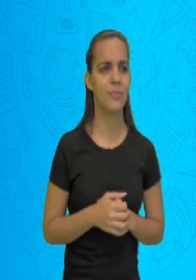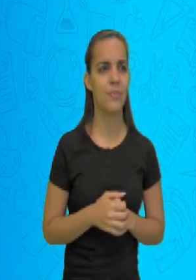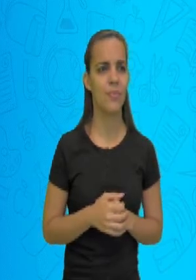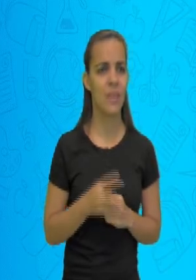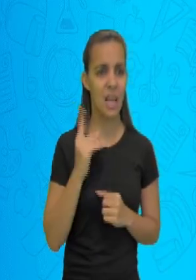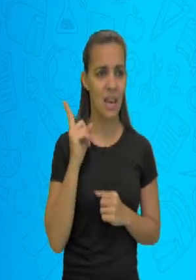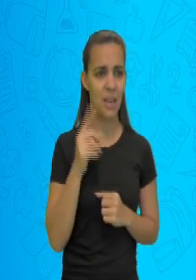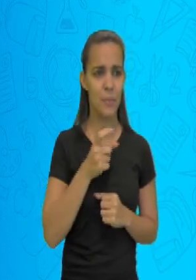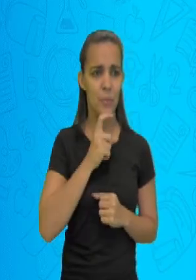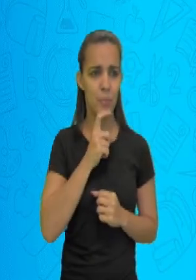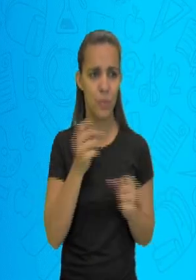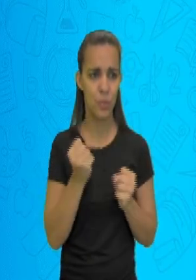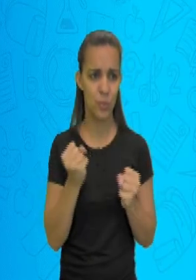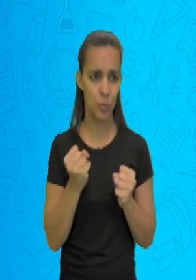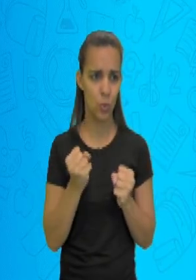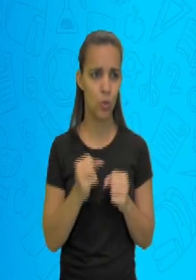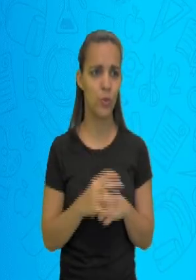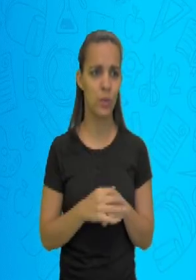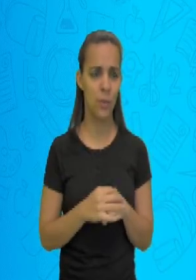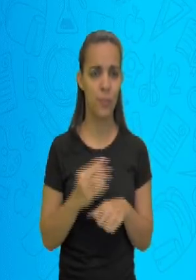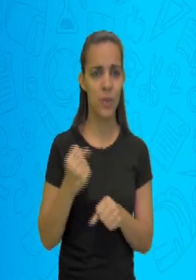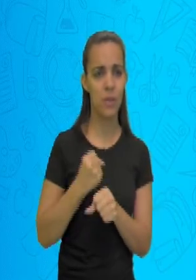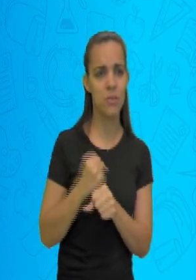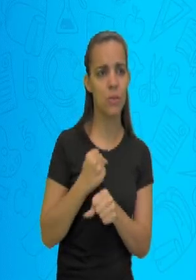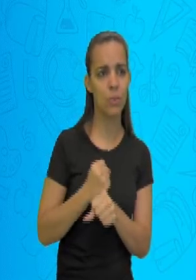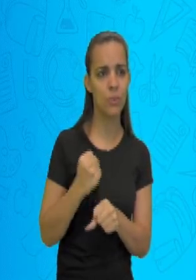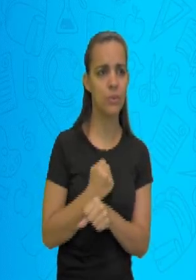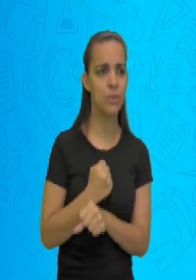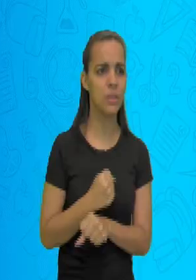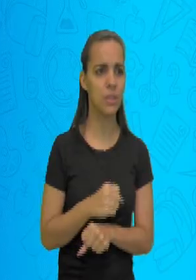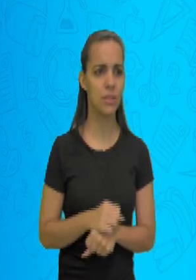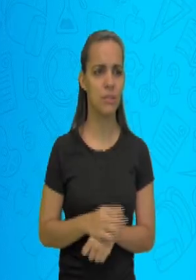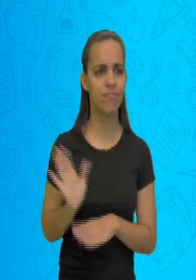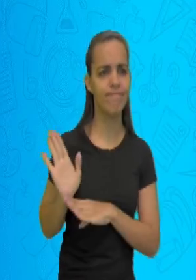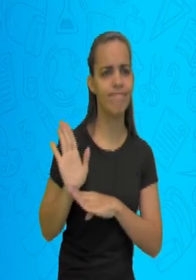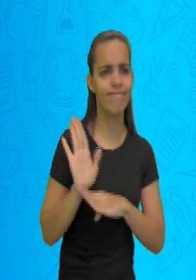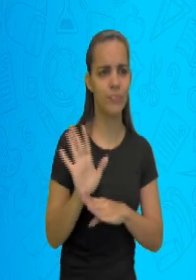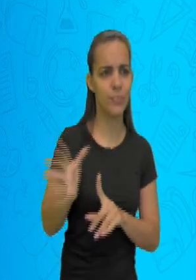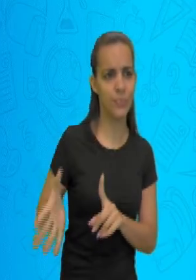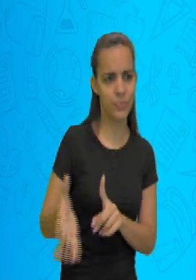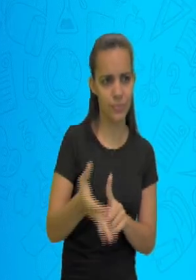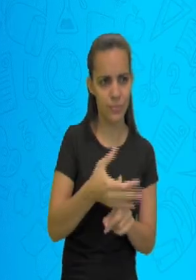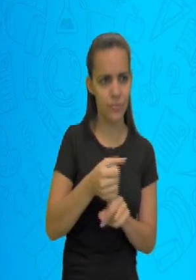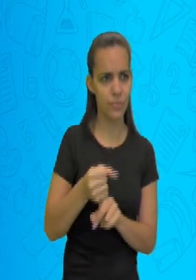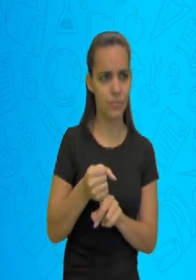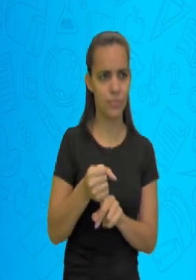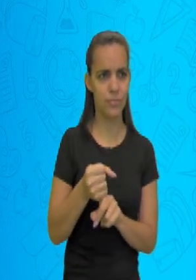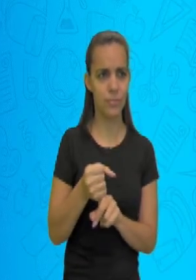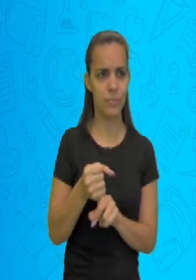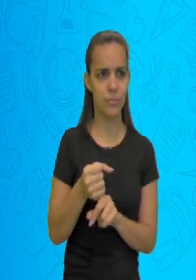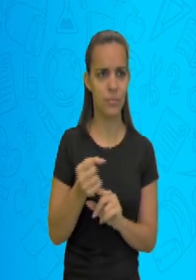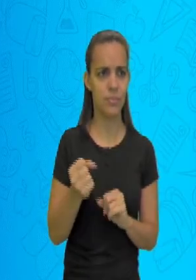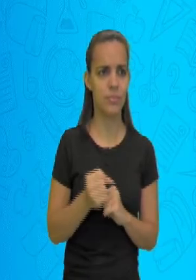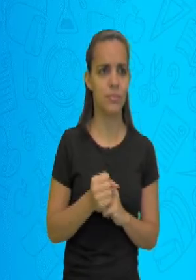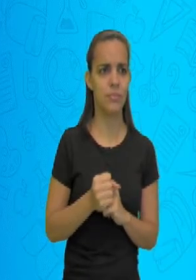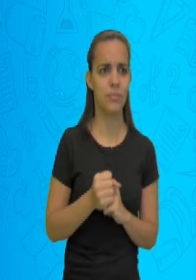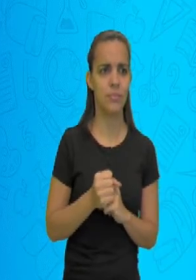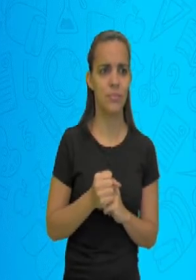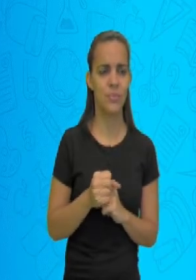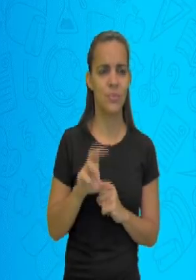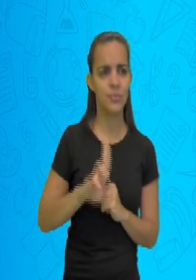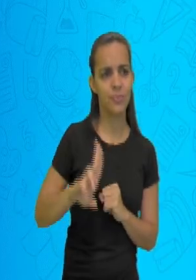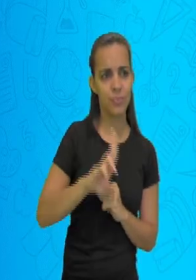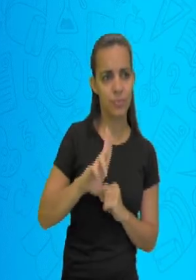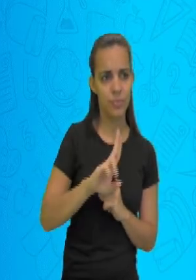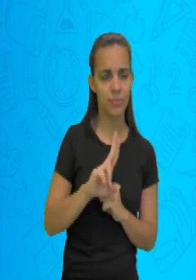frio, mas essa construção, ela ajuda a proteger os esquimós, as pessoas que estão